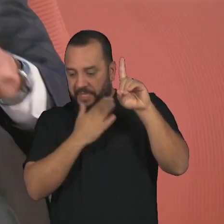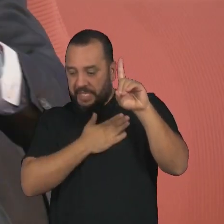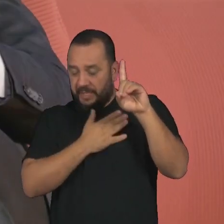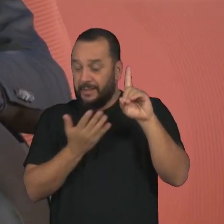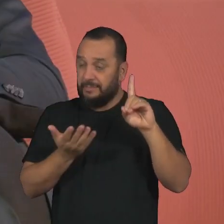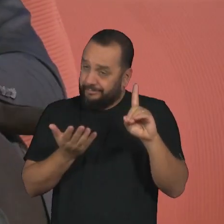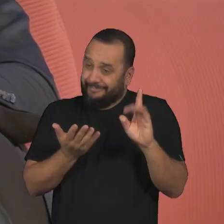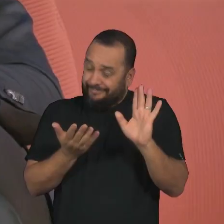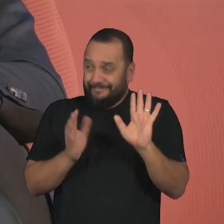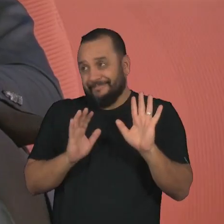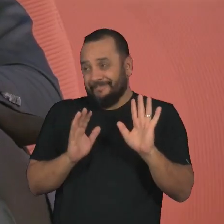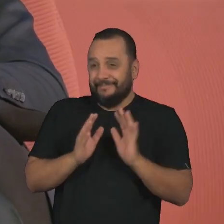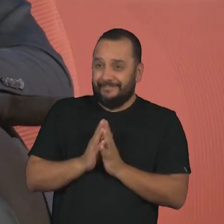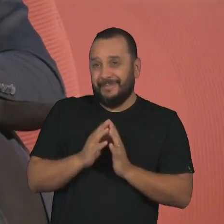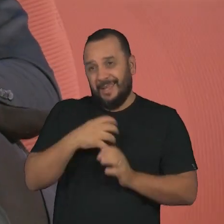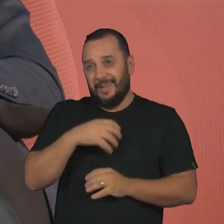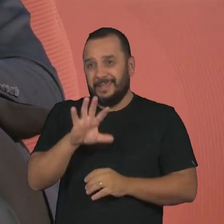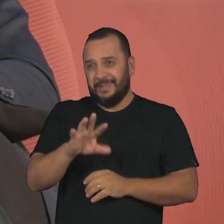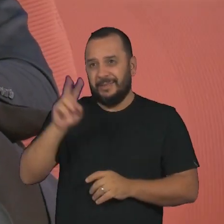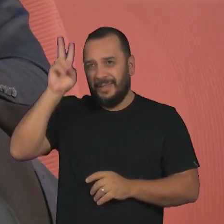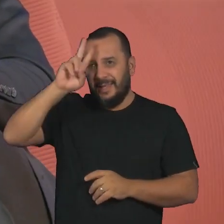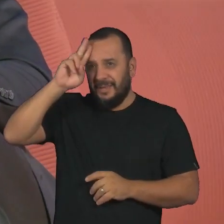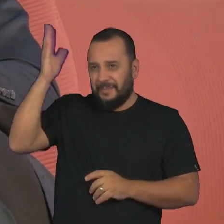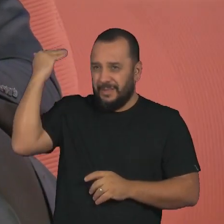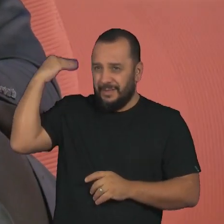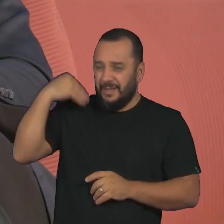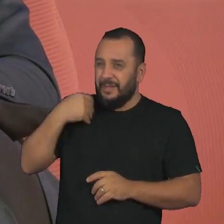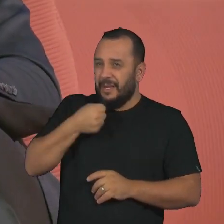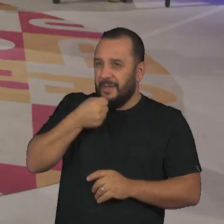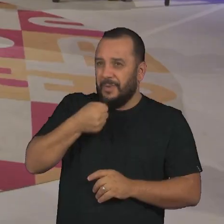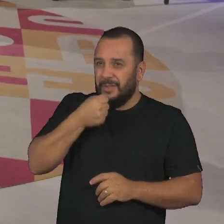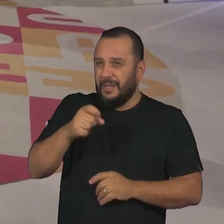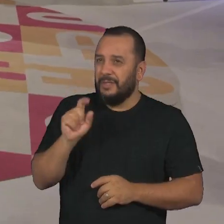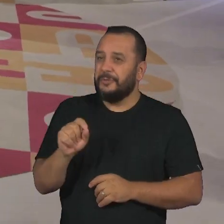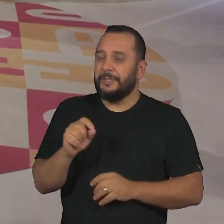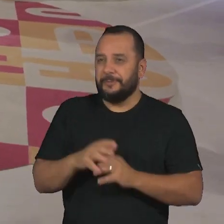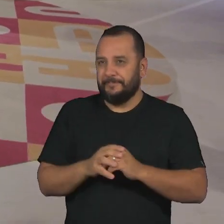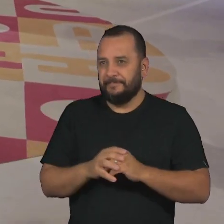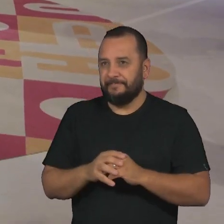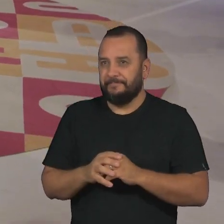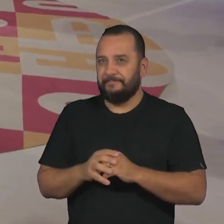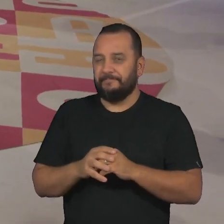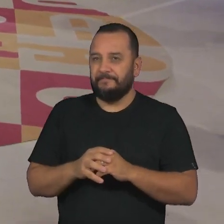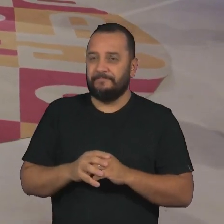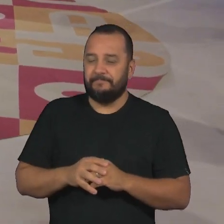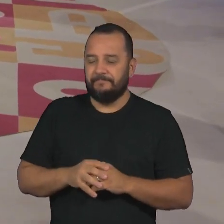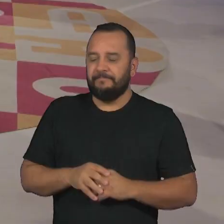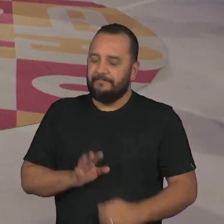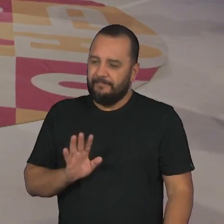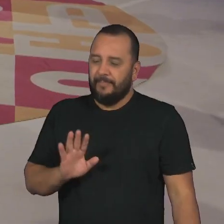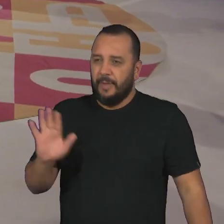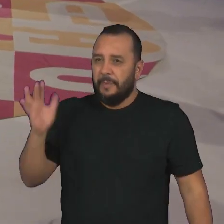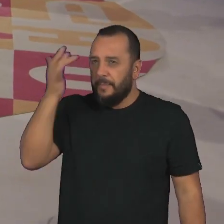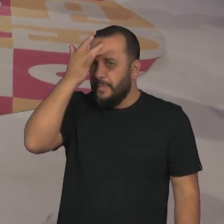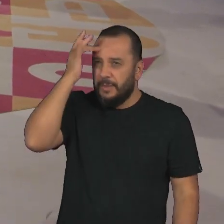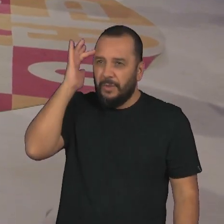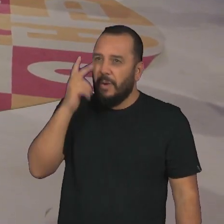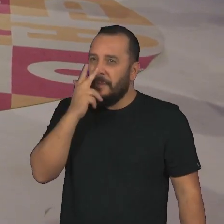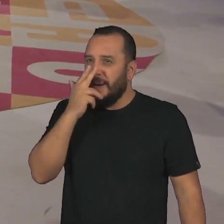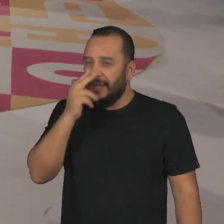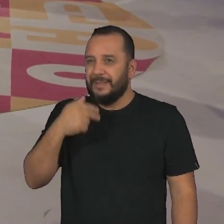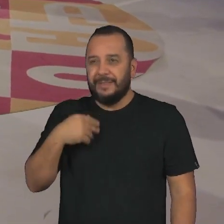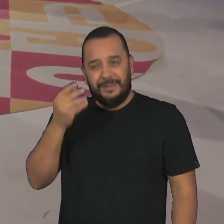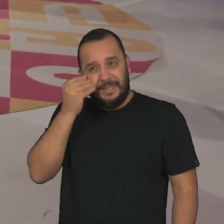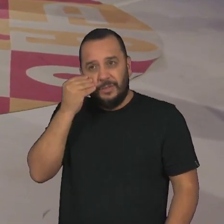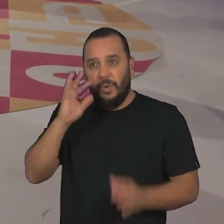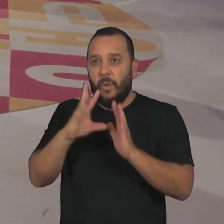Mas eu acho que sempre foi um pouco assim, né? Eu lembro uma vez, acho que uma reportagem que saiu, que acho que o pessoal tentou roubar